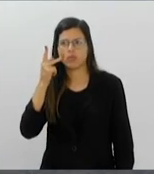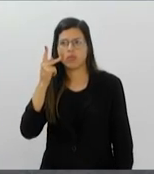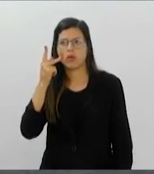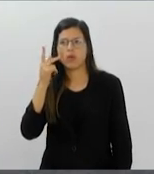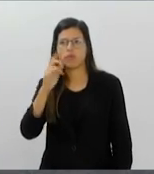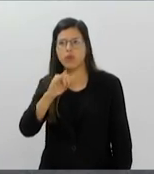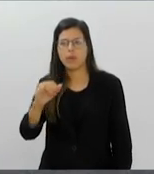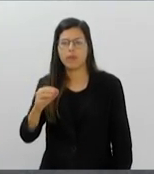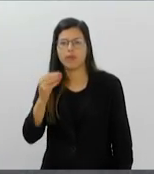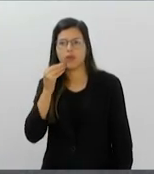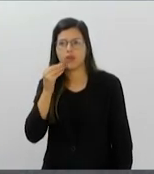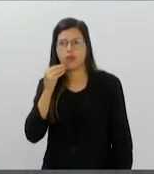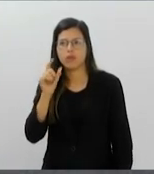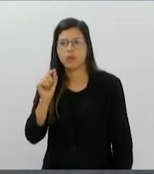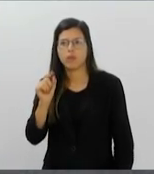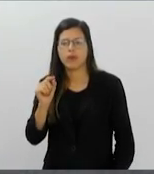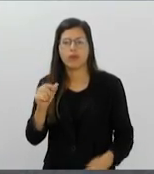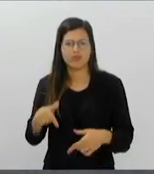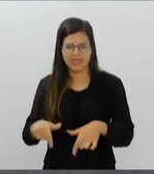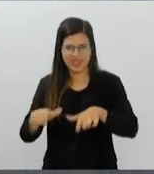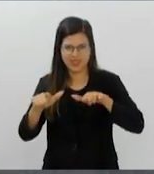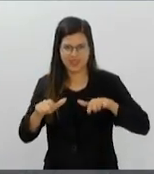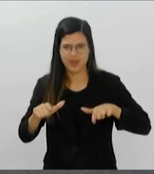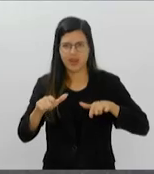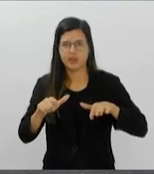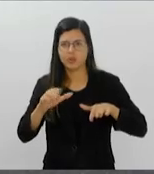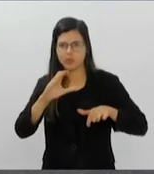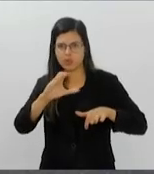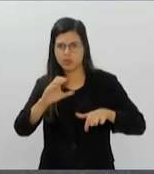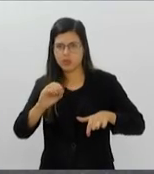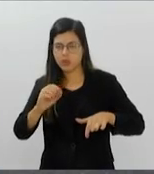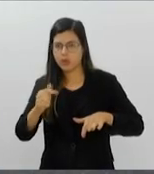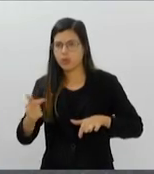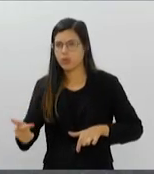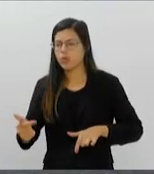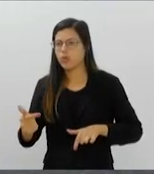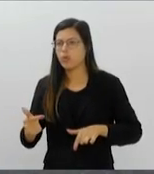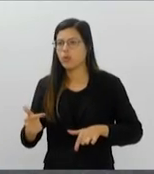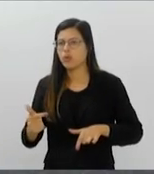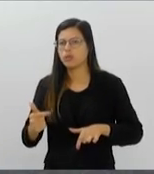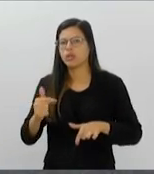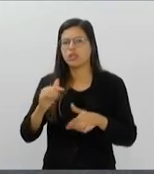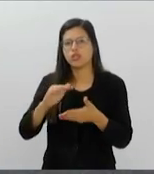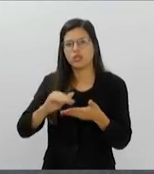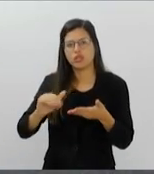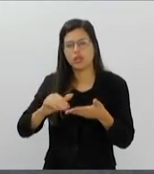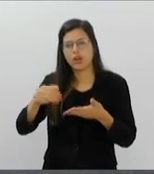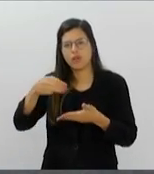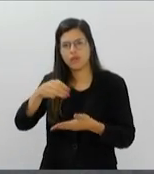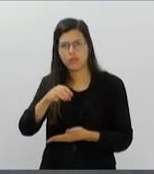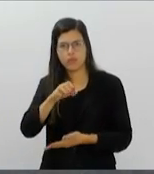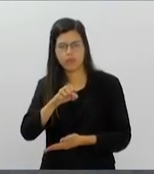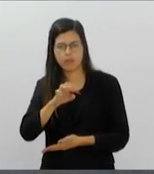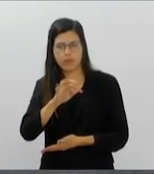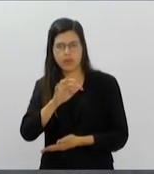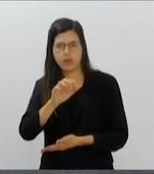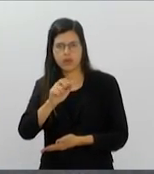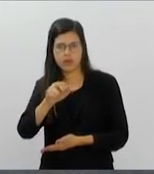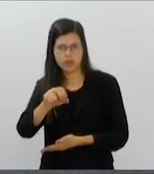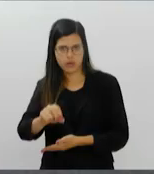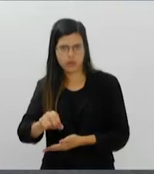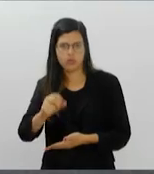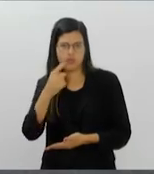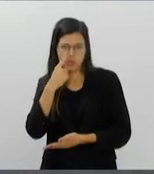de carbono que eram emitidos pelo lixão, canalizar o metano do lixão para a produção do biogás e,